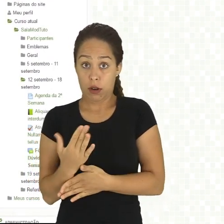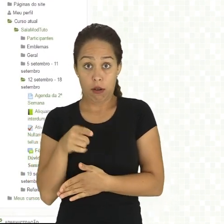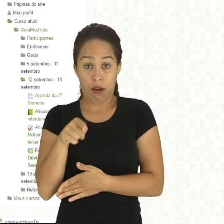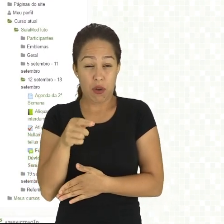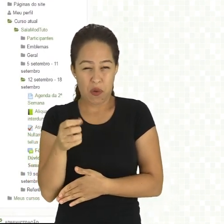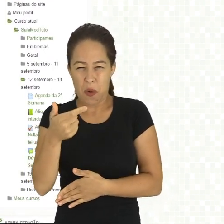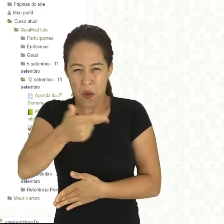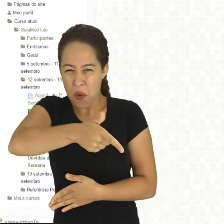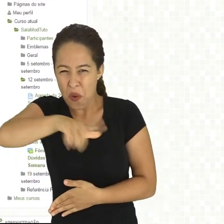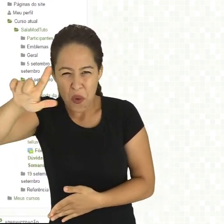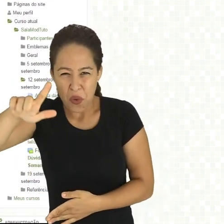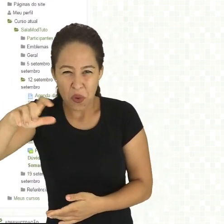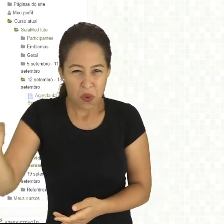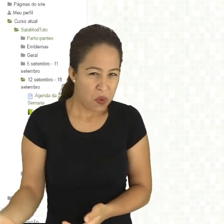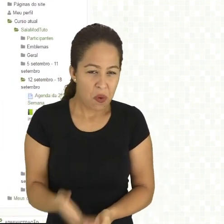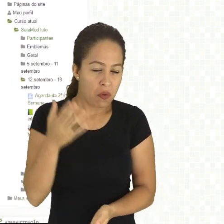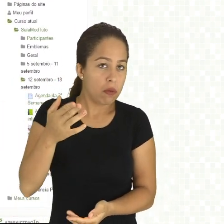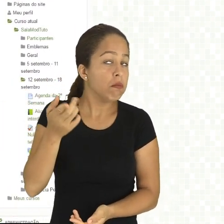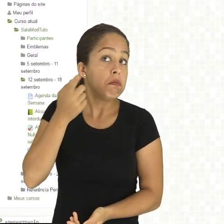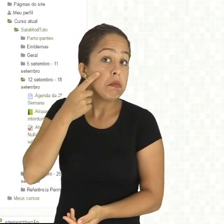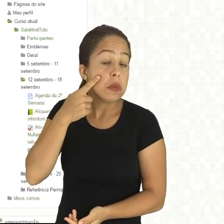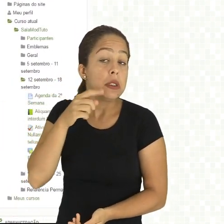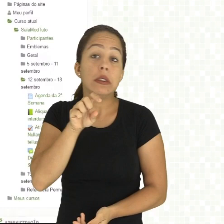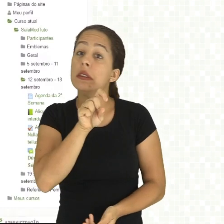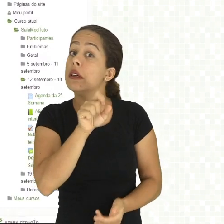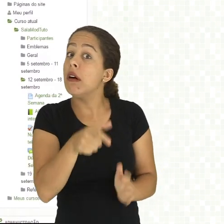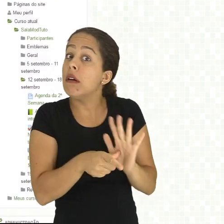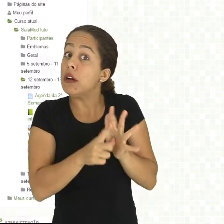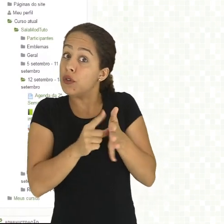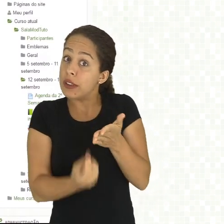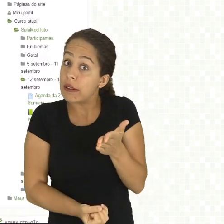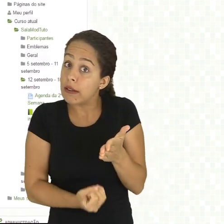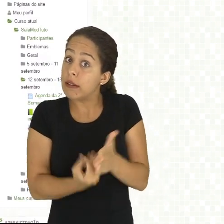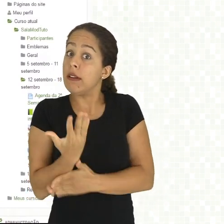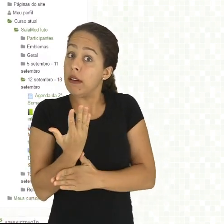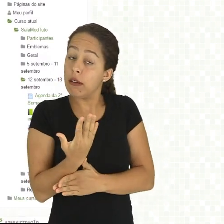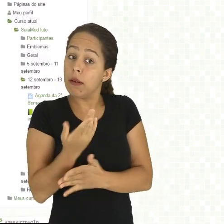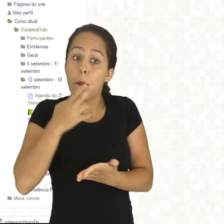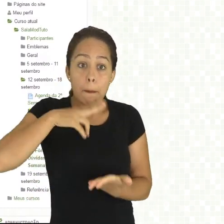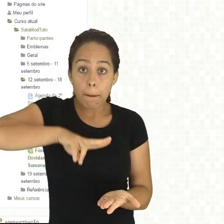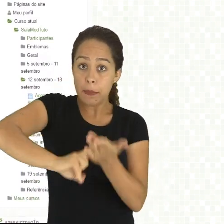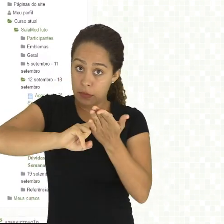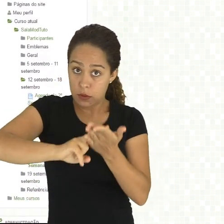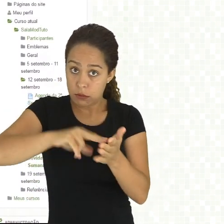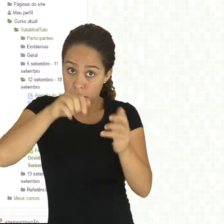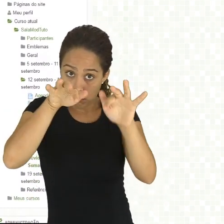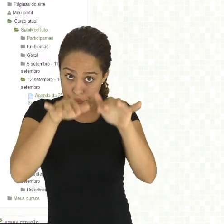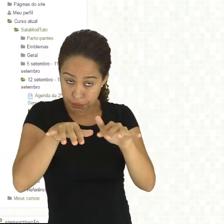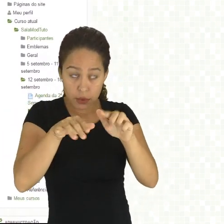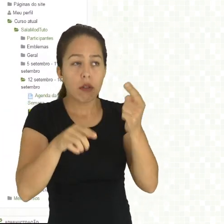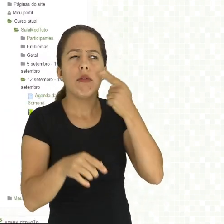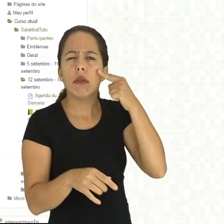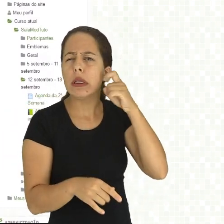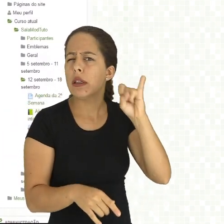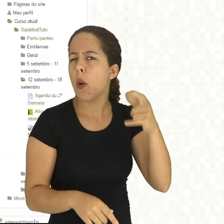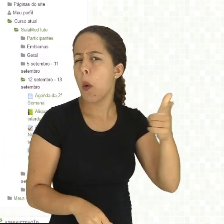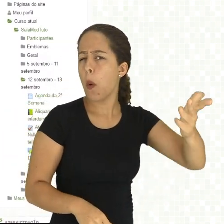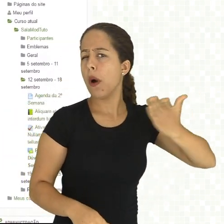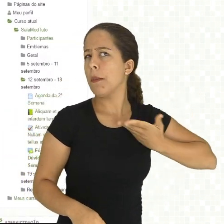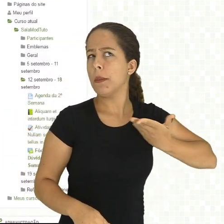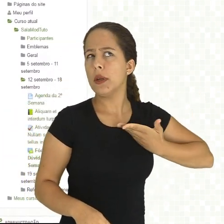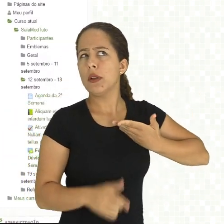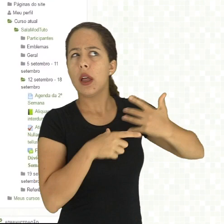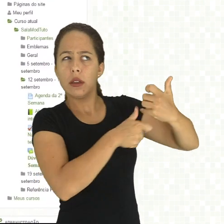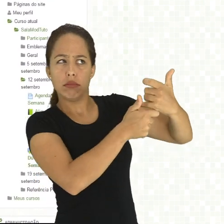novo tópico observe se o assunto que você vai tratar já foi abordado em outro tópico de um colega